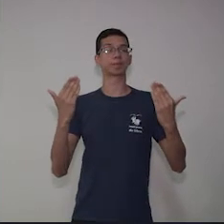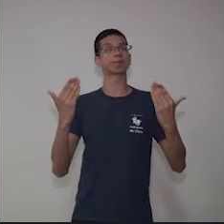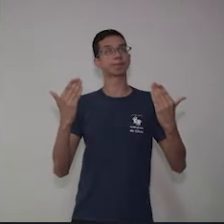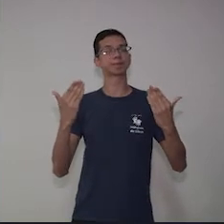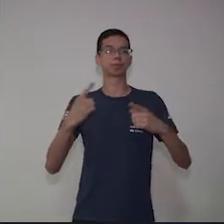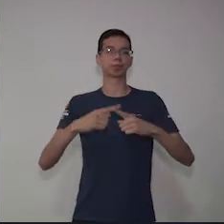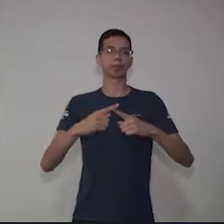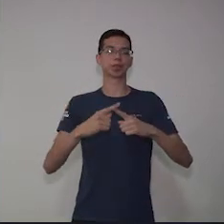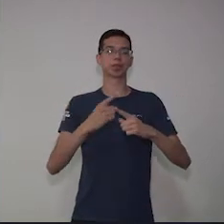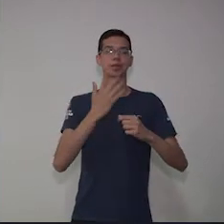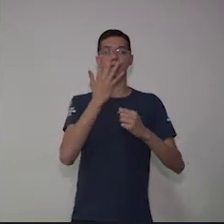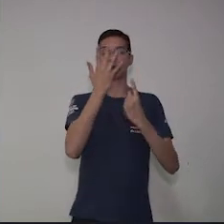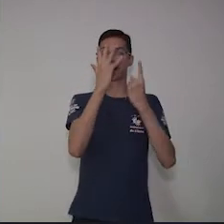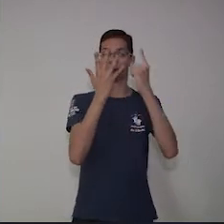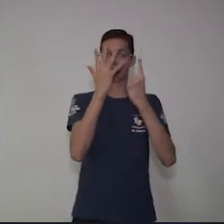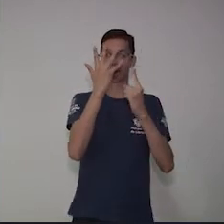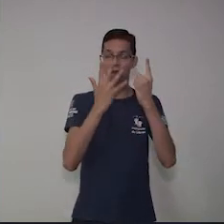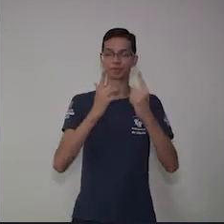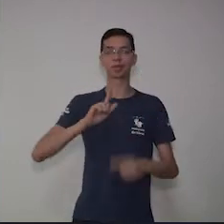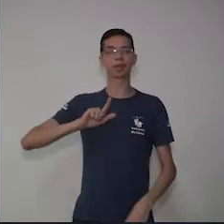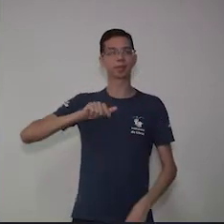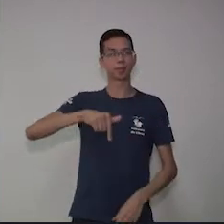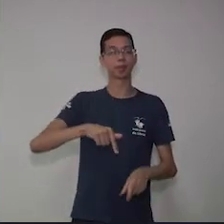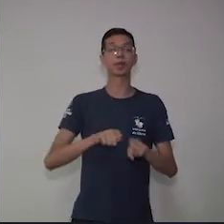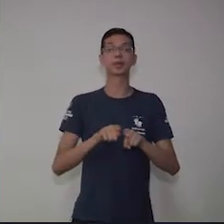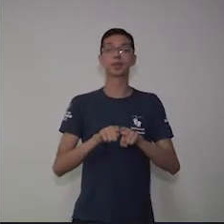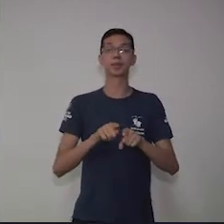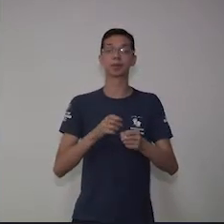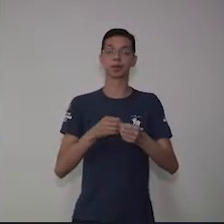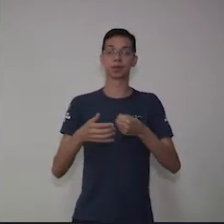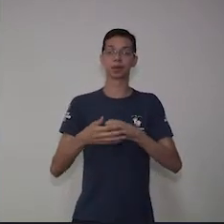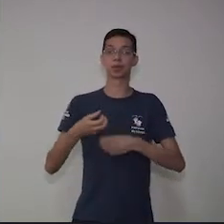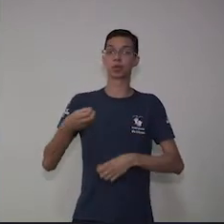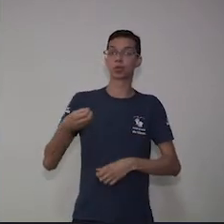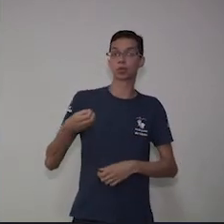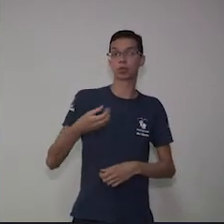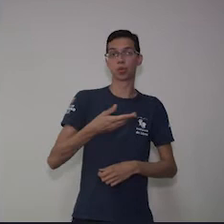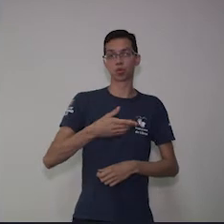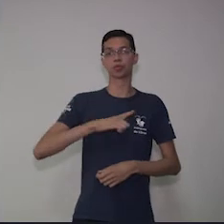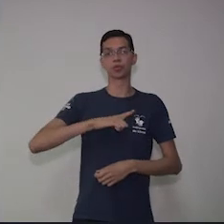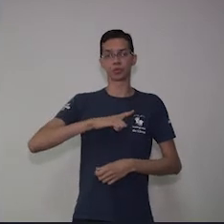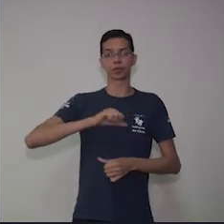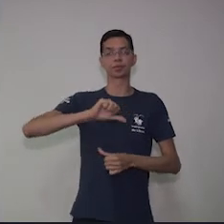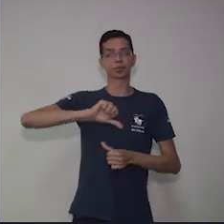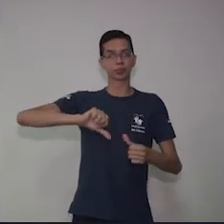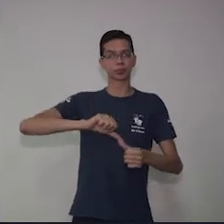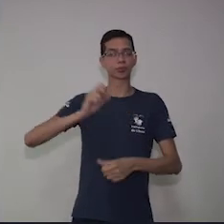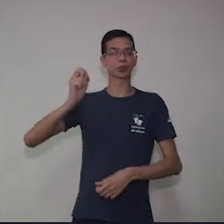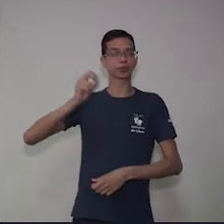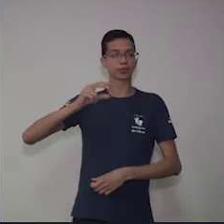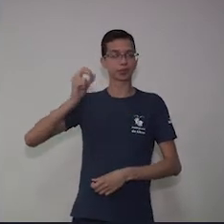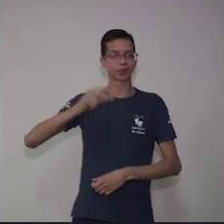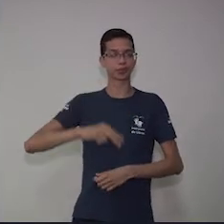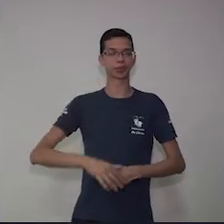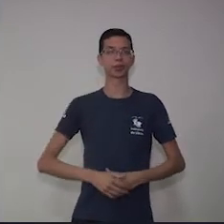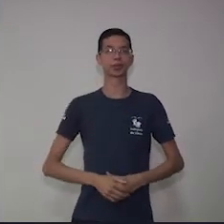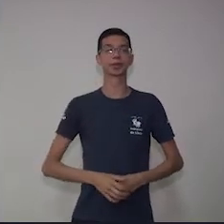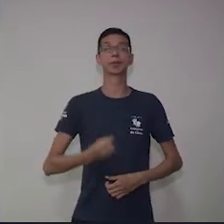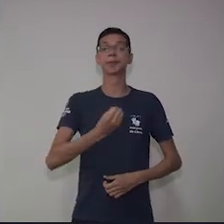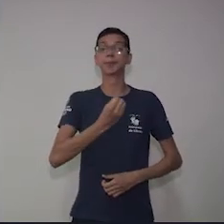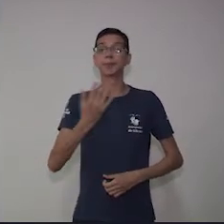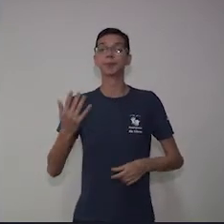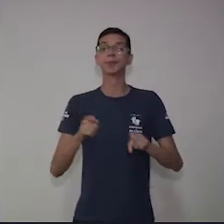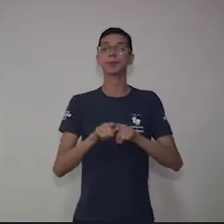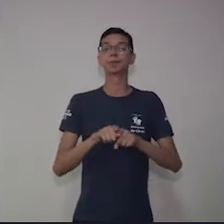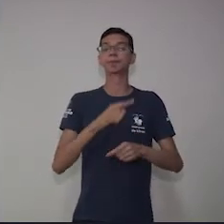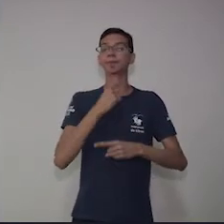pós-carnaval e à circulação das novas variantes no estado e aqui na capital. o número de casos de SRAG e a letalidade